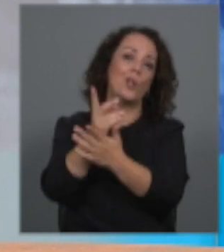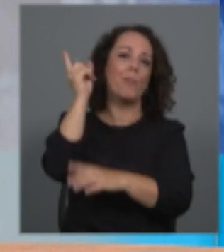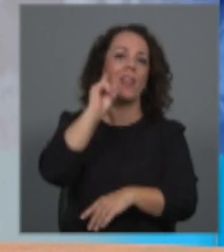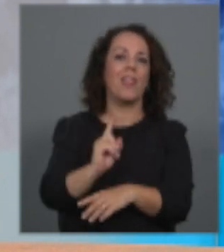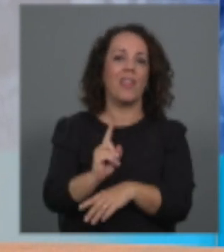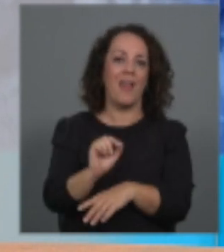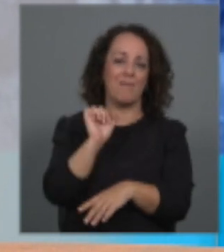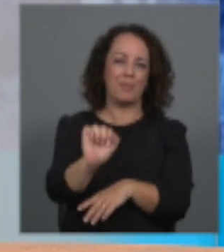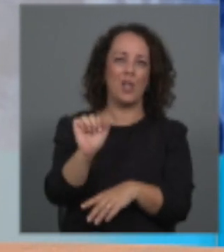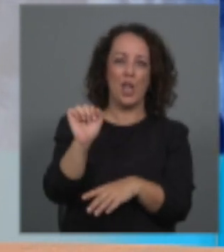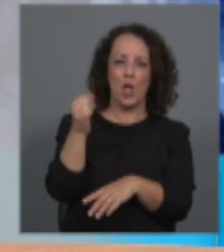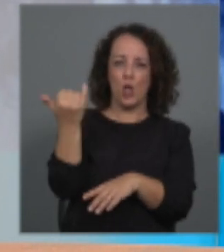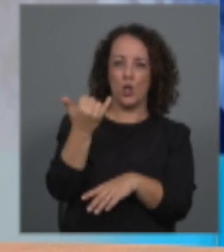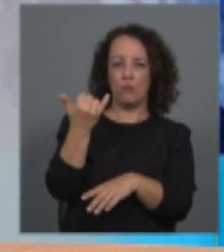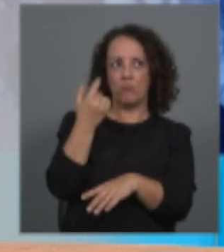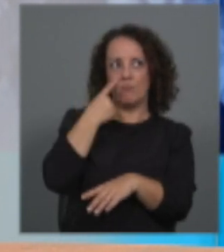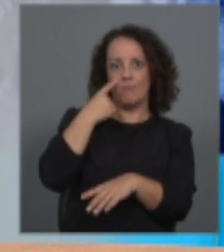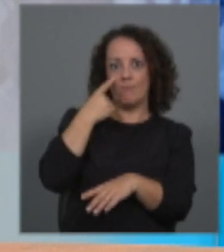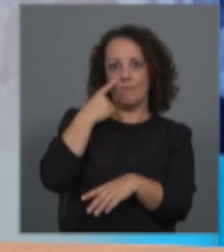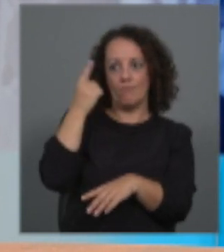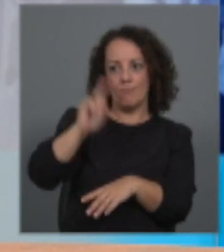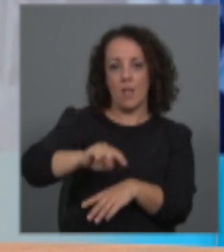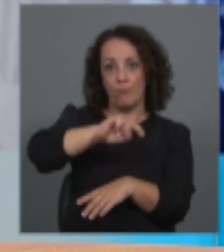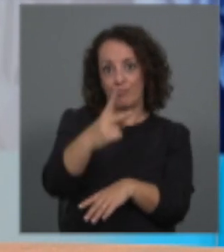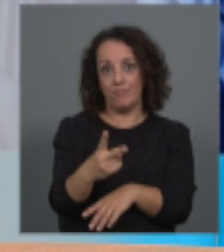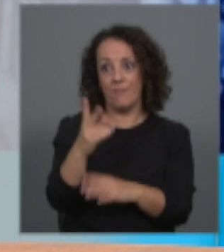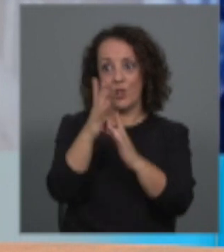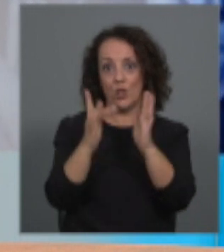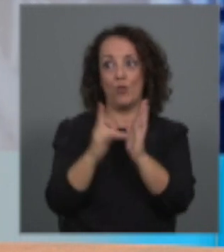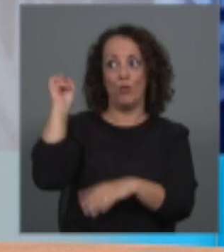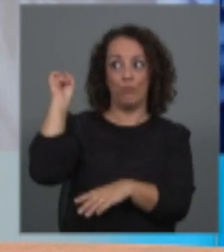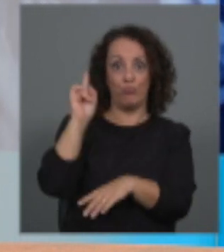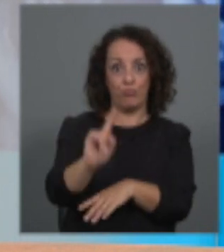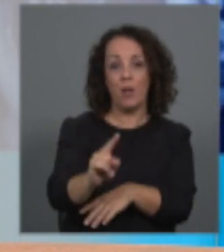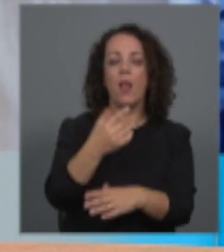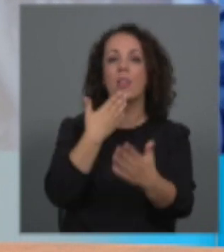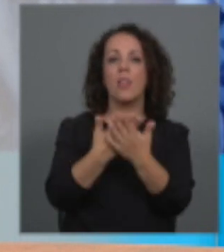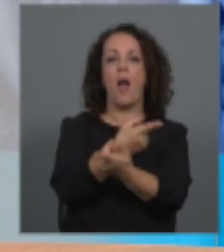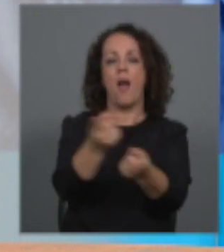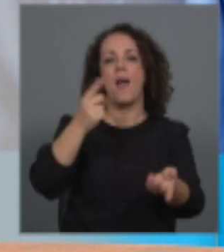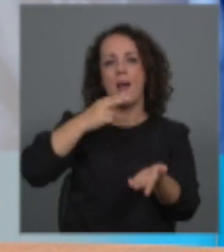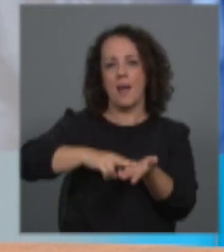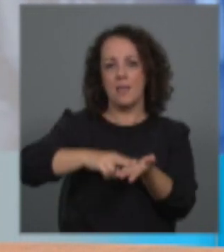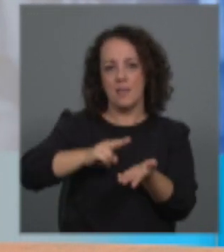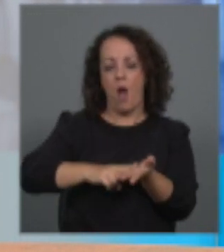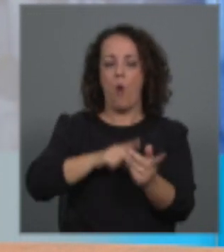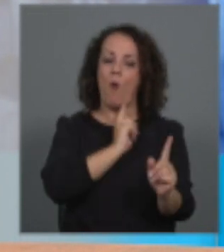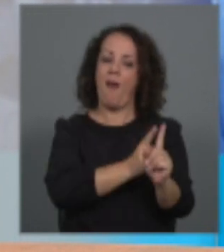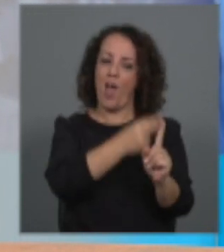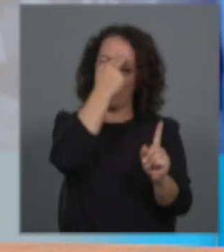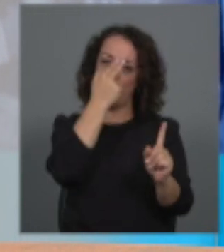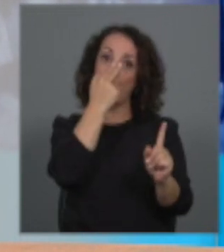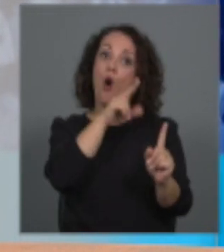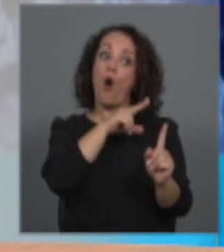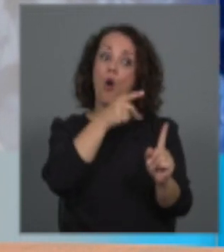o da segunda vinda de Jesus, para dar razão à história humana,